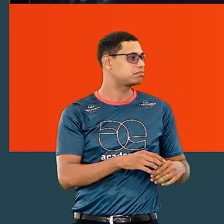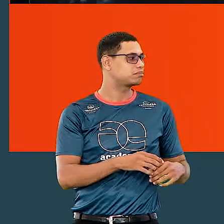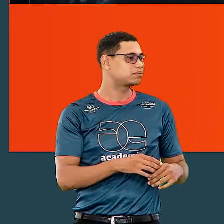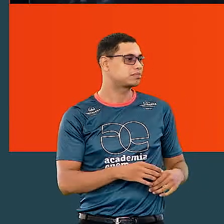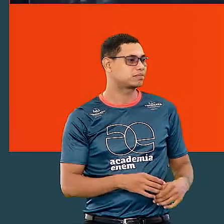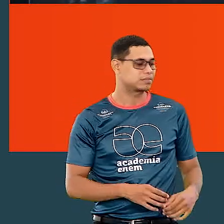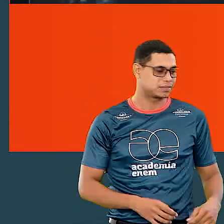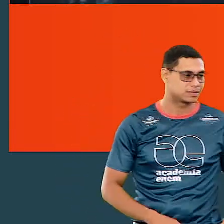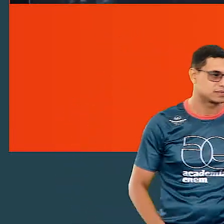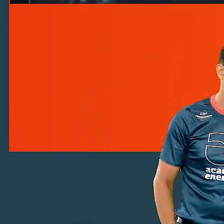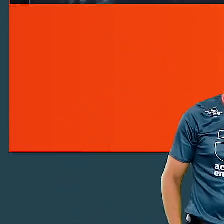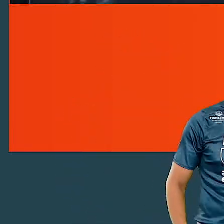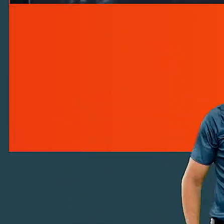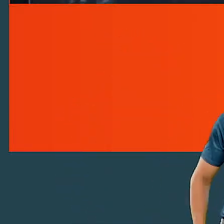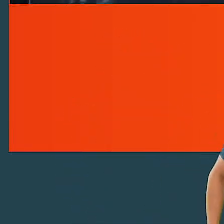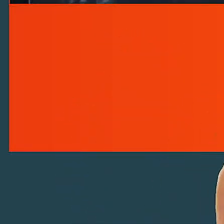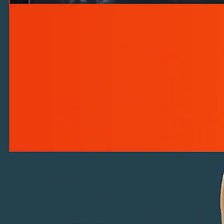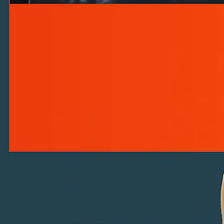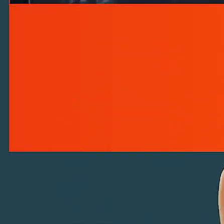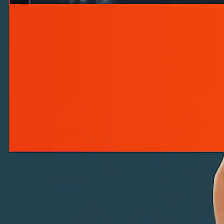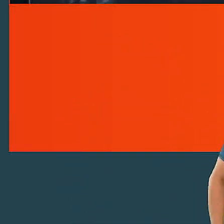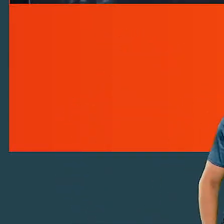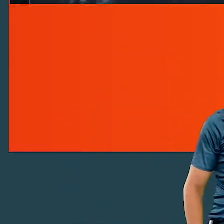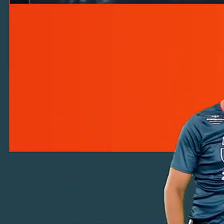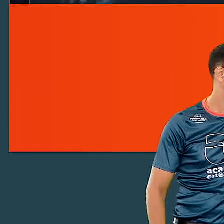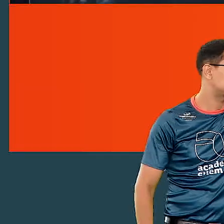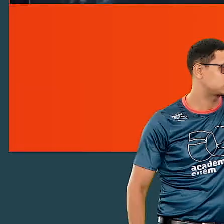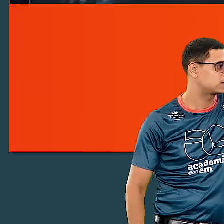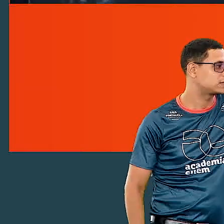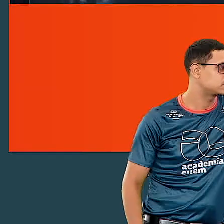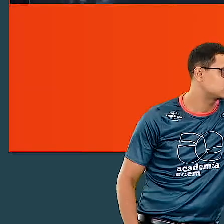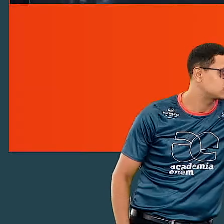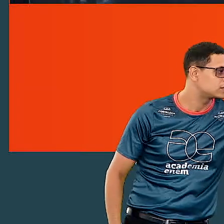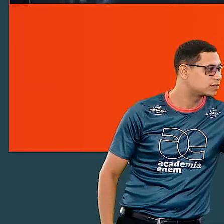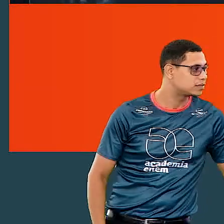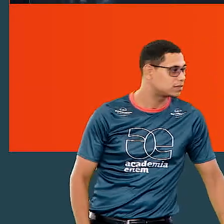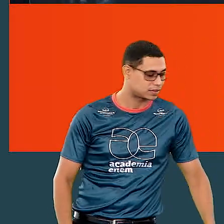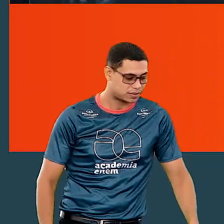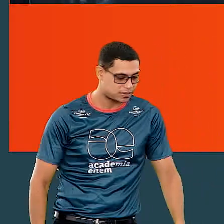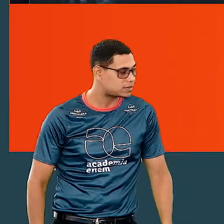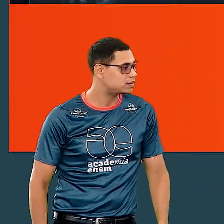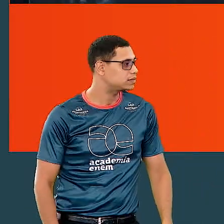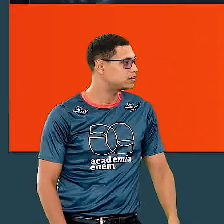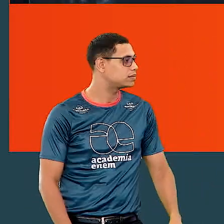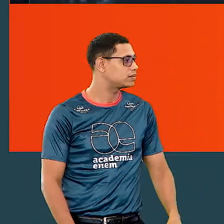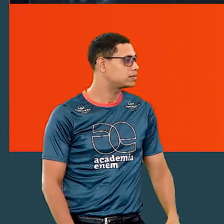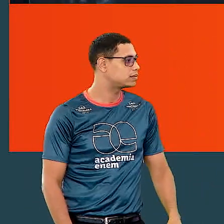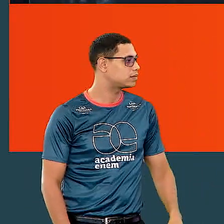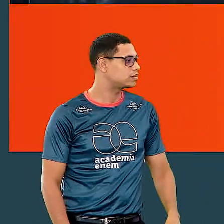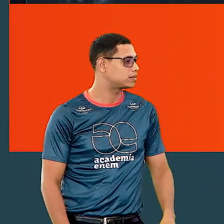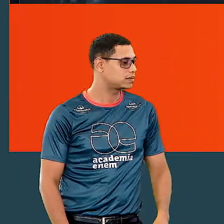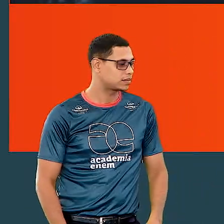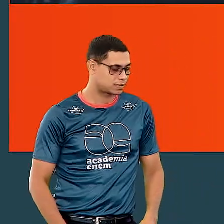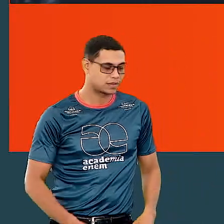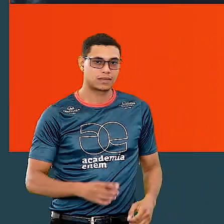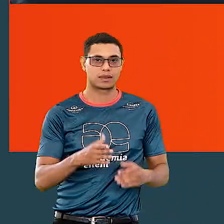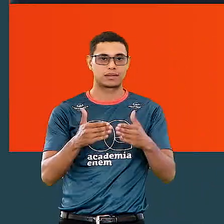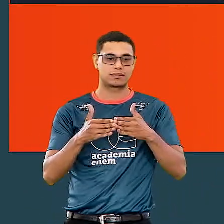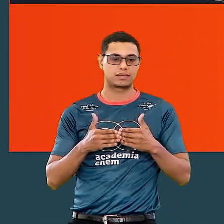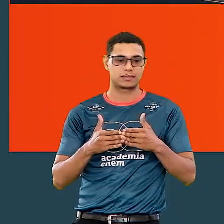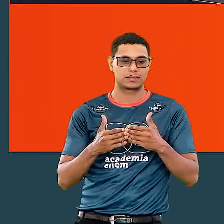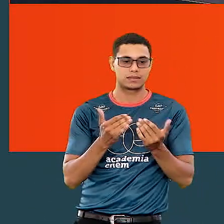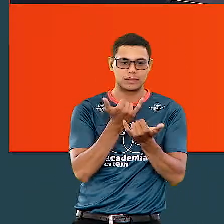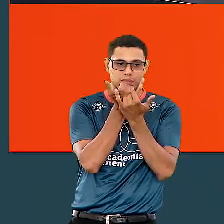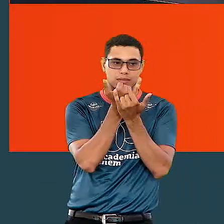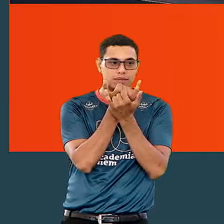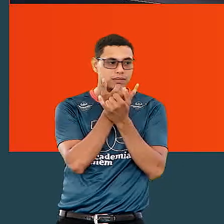ei, puxa uma setinha aí de polis, por favor. Oi? Ah, tem aqui também, né? Não, tá